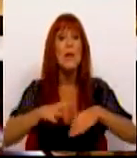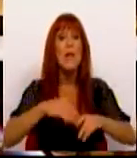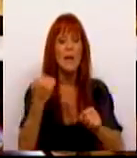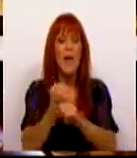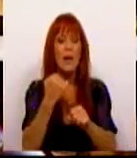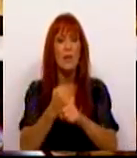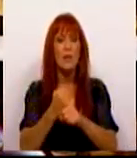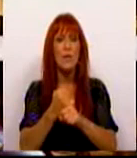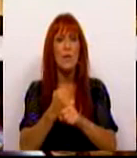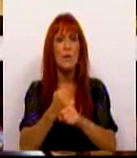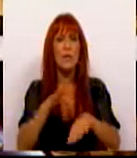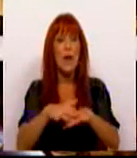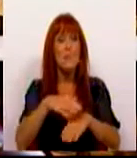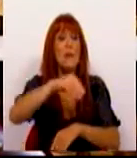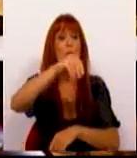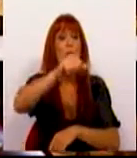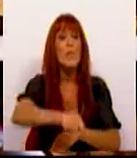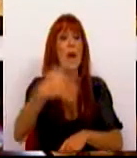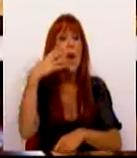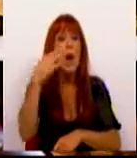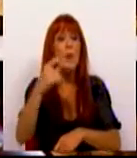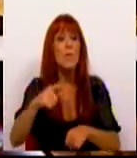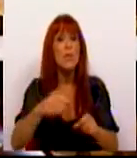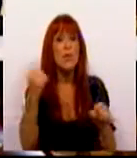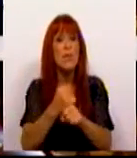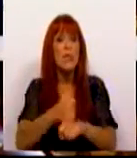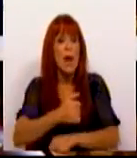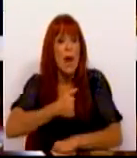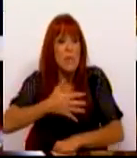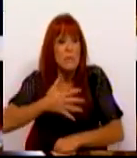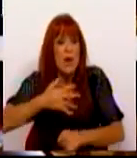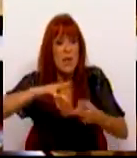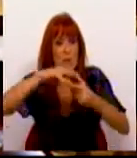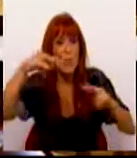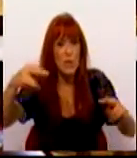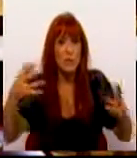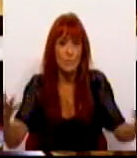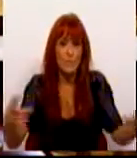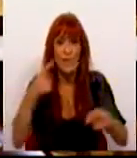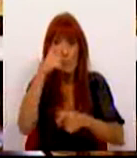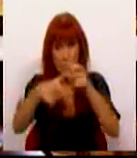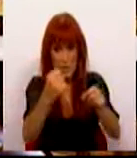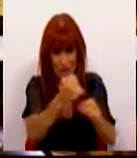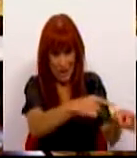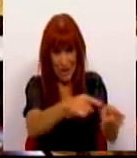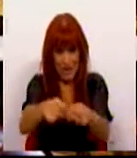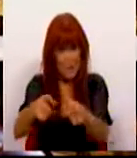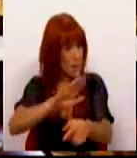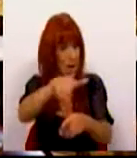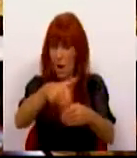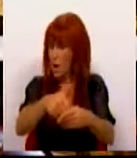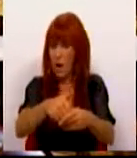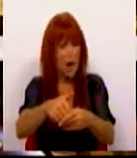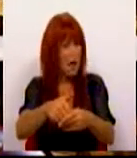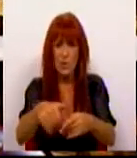sua atividade na administração local, em geral, ao serviço de empresas municipais. Ora, esses trabalhadores não estão